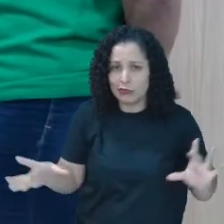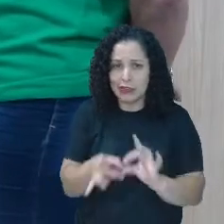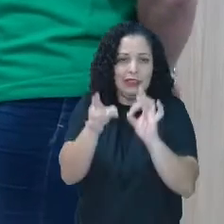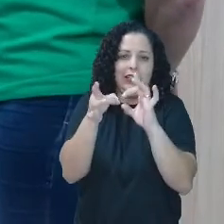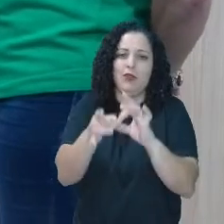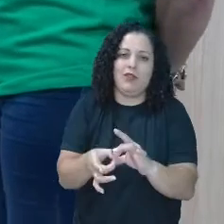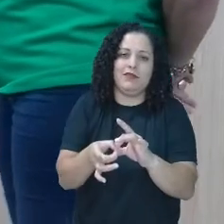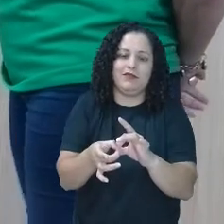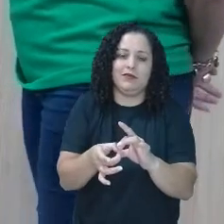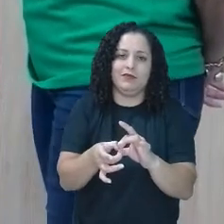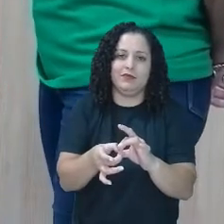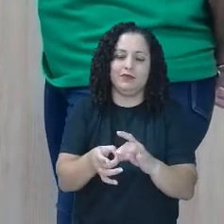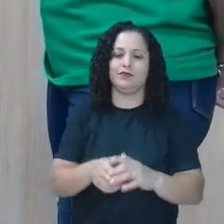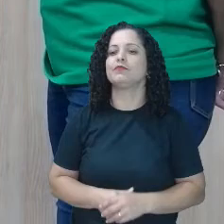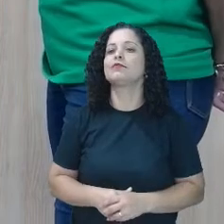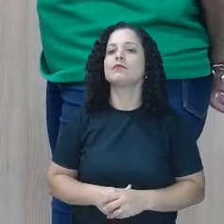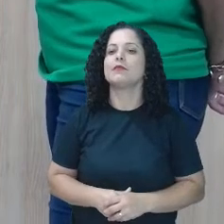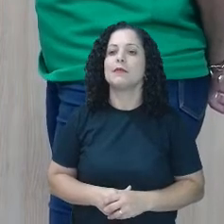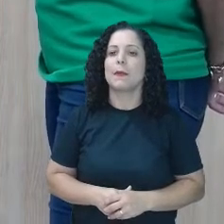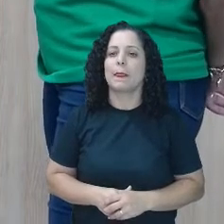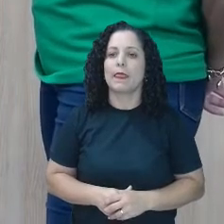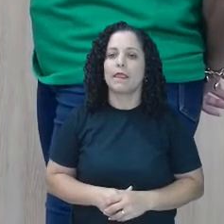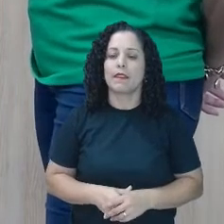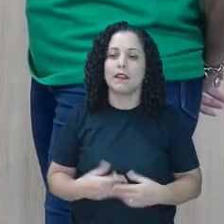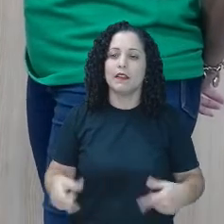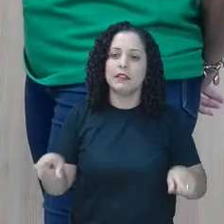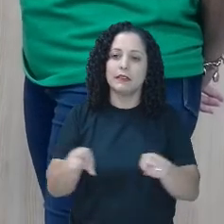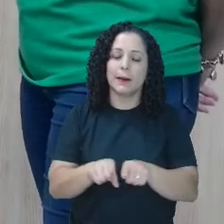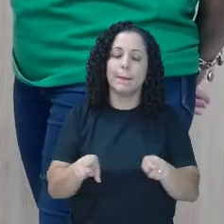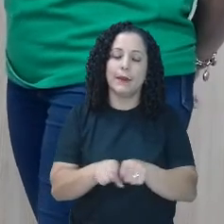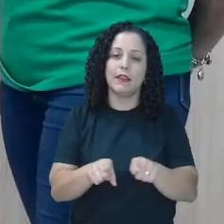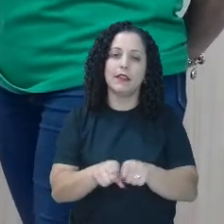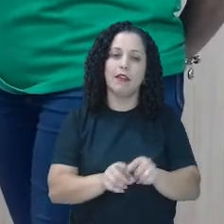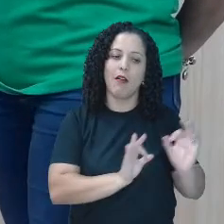bem como tem a função de desempenhar questões de ordem